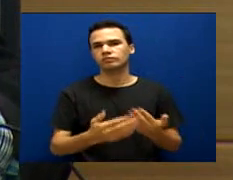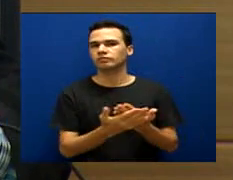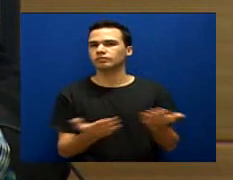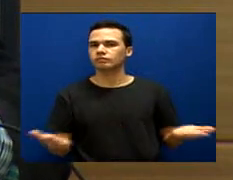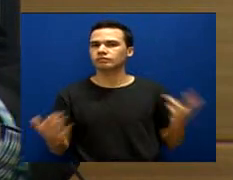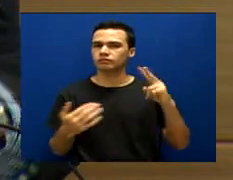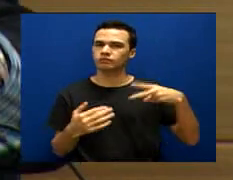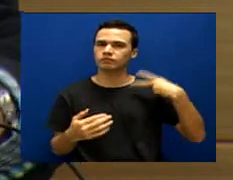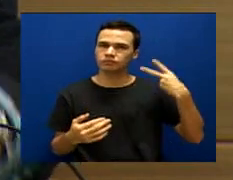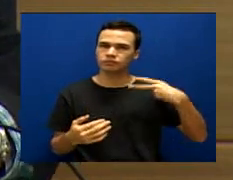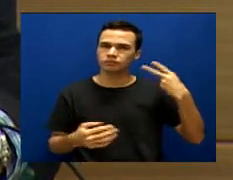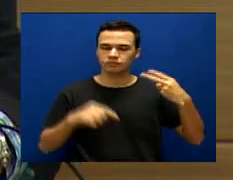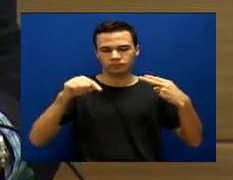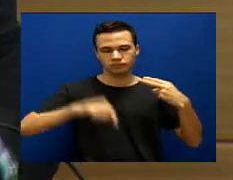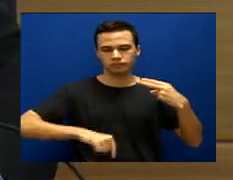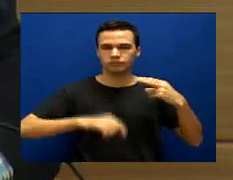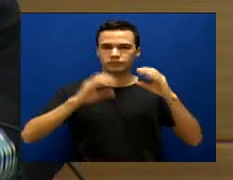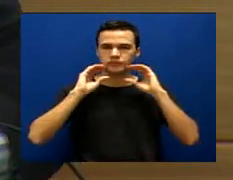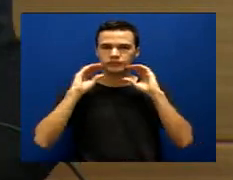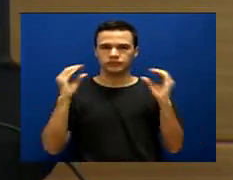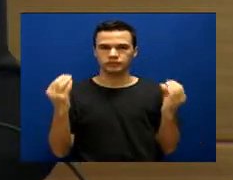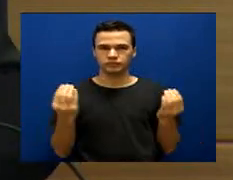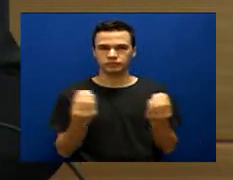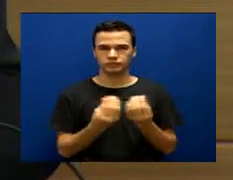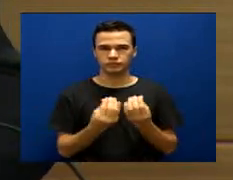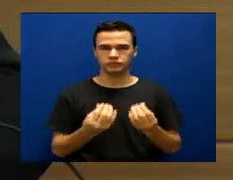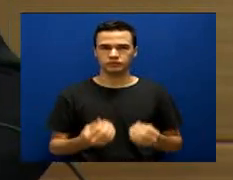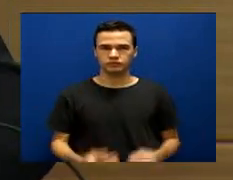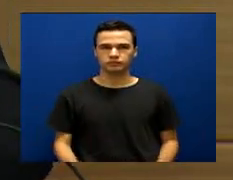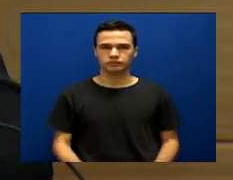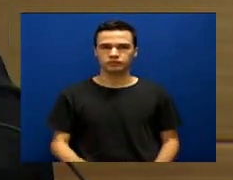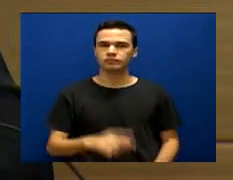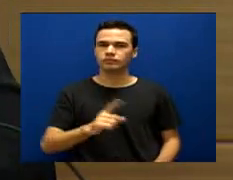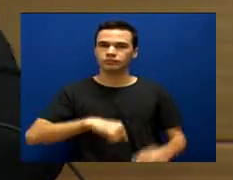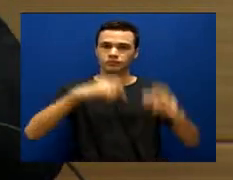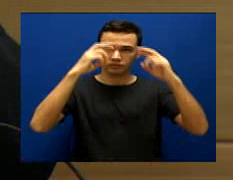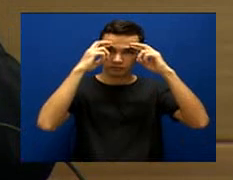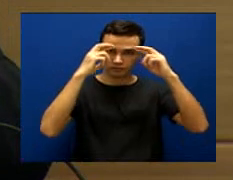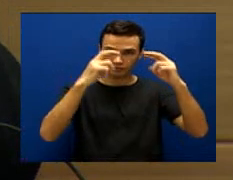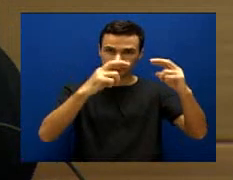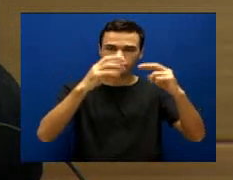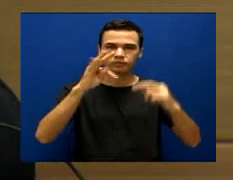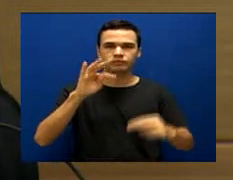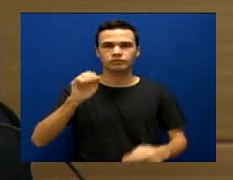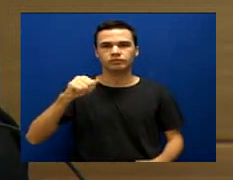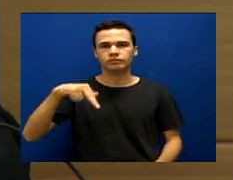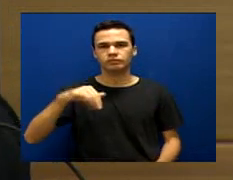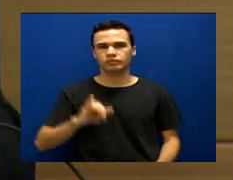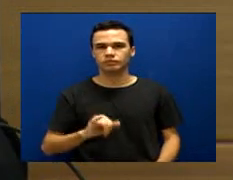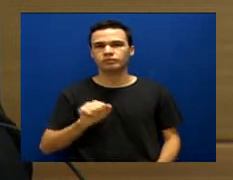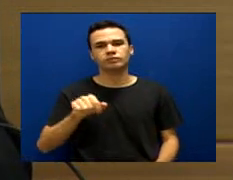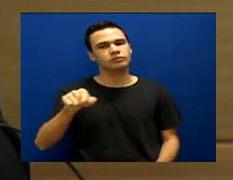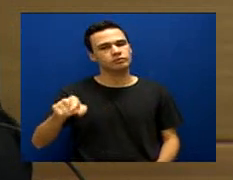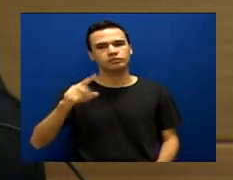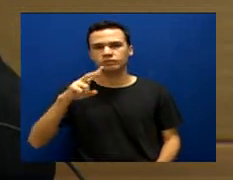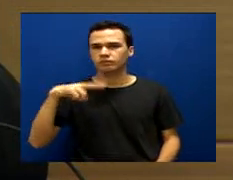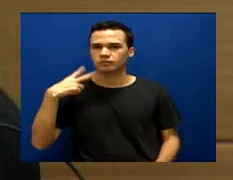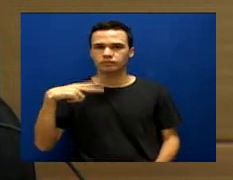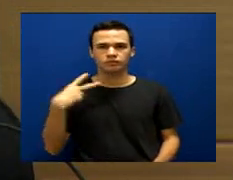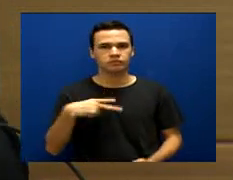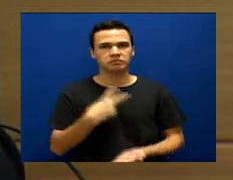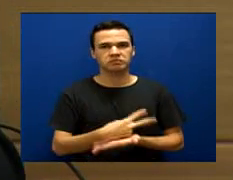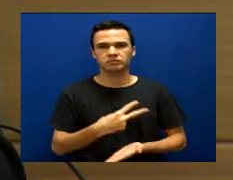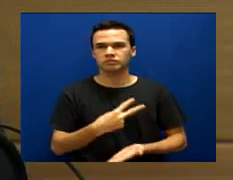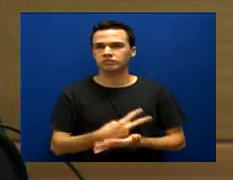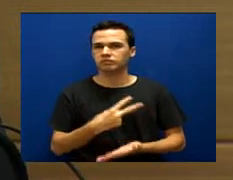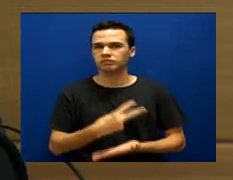senhores vereadores, a esta casa, né, Renan? Em respeito à Tânia Bacelli, que sempre é vereadora de direito, mas